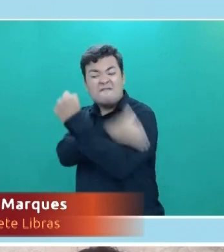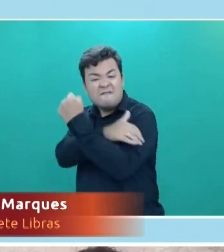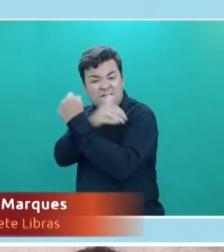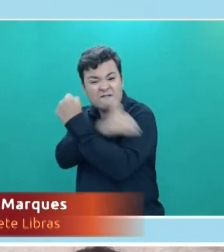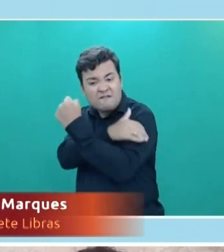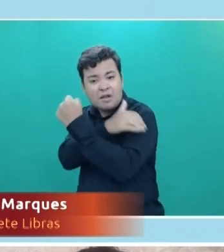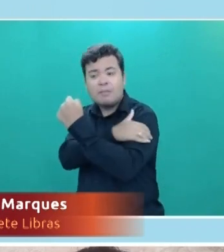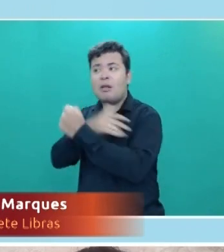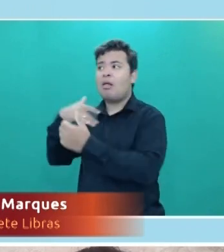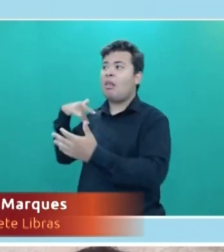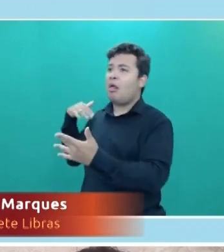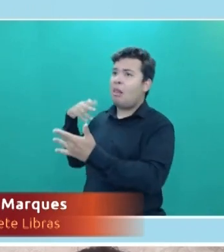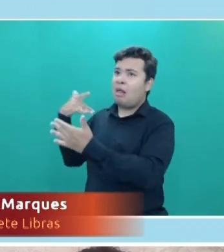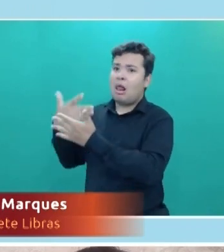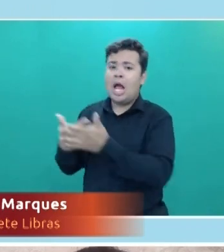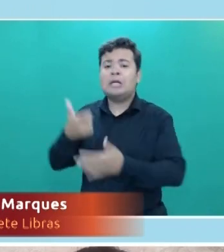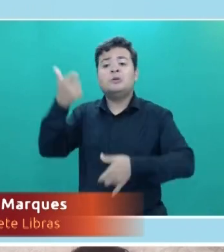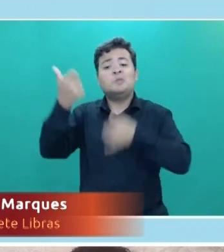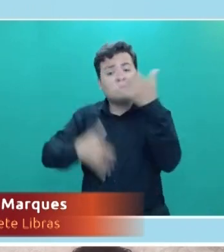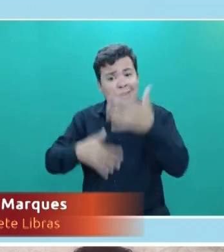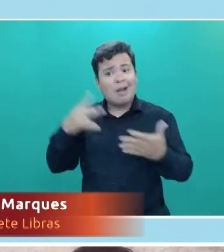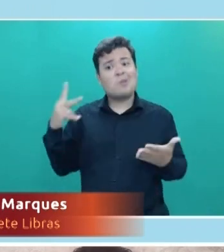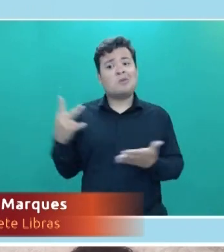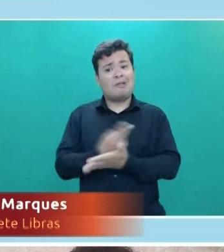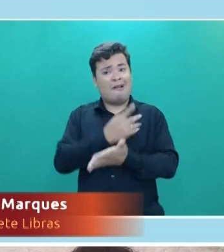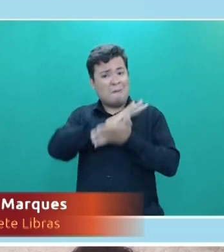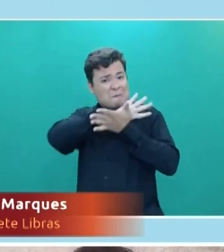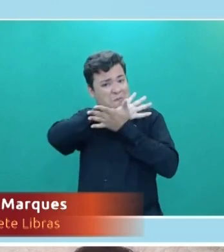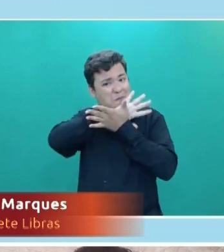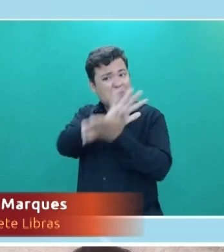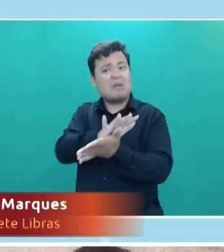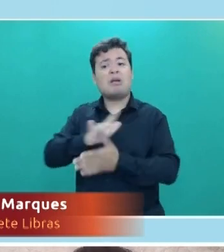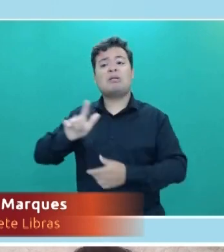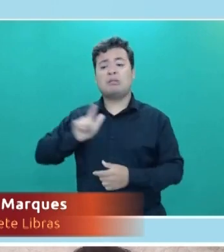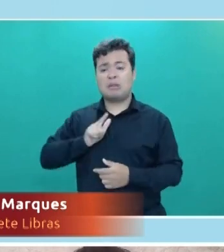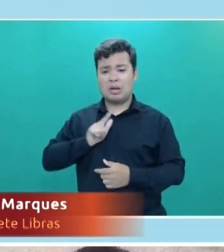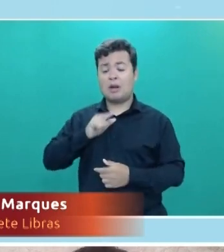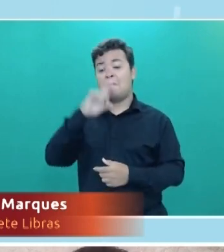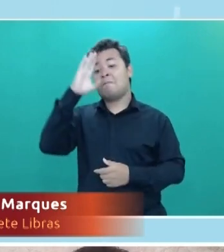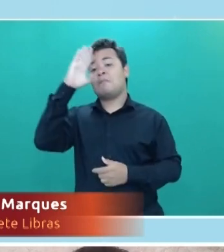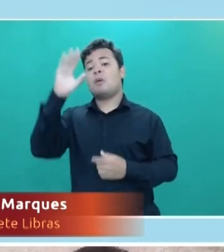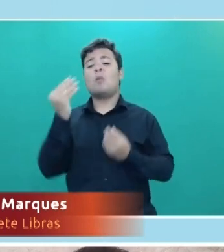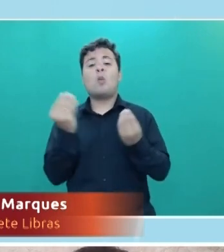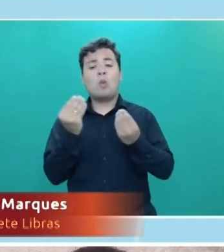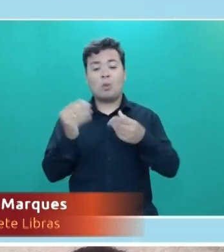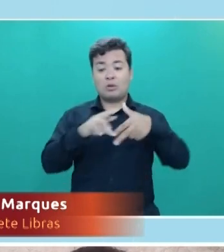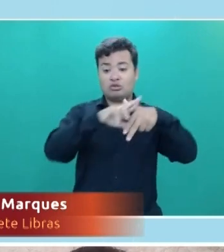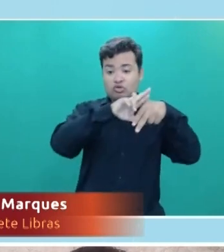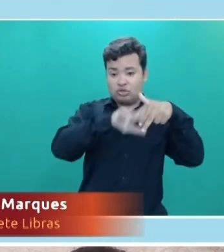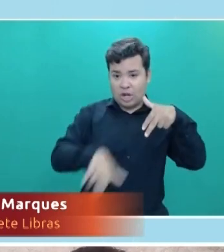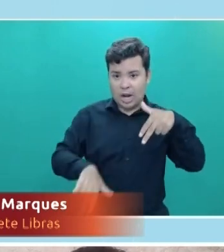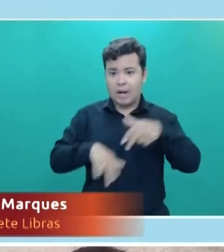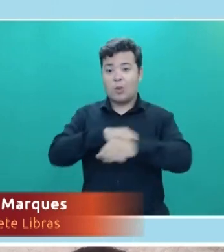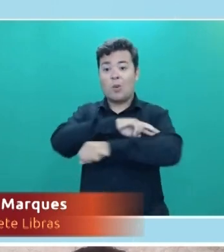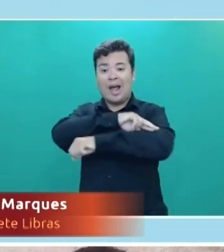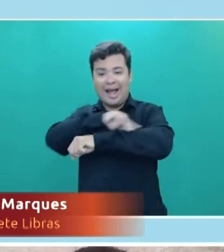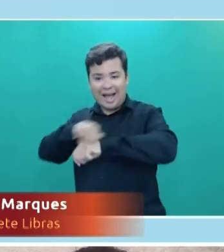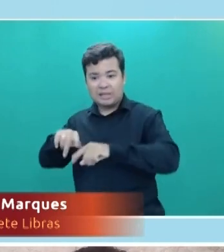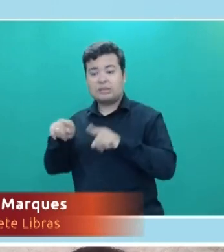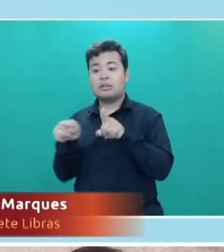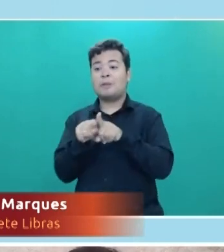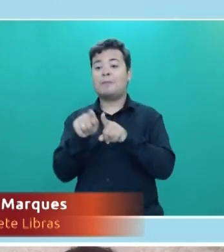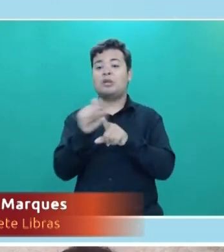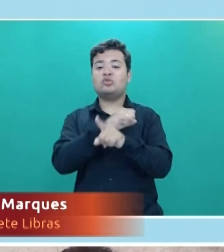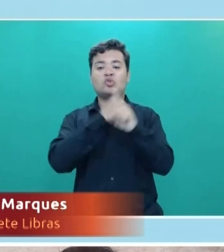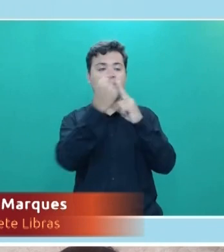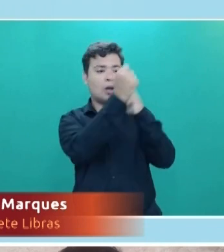falando sobre alguns sistemas de opressão, né? E os principais são justamente o de gênero, o de raça e o de classe, que